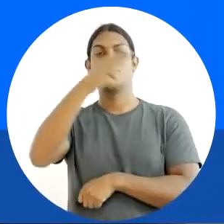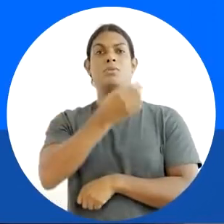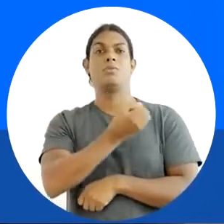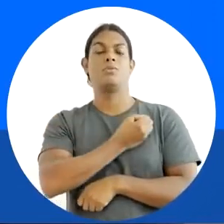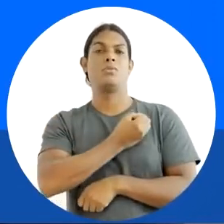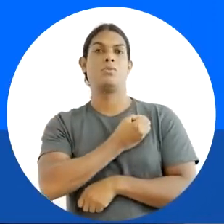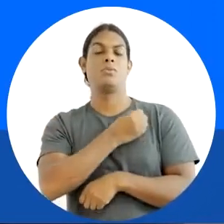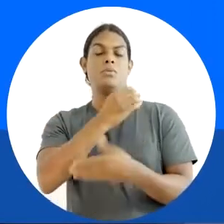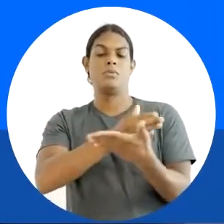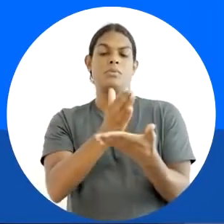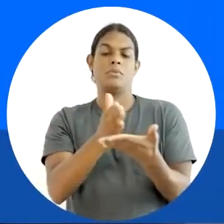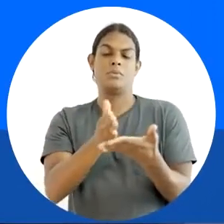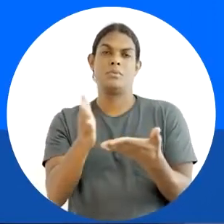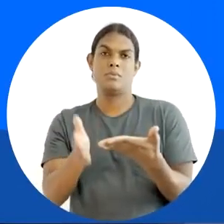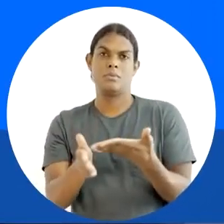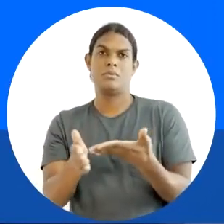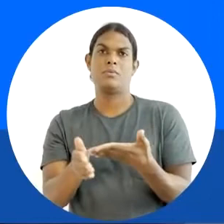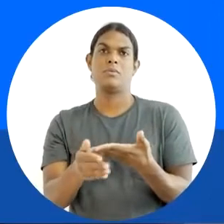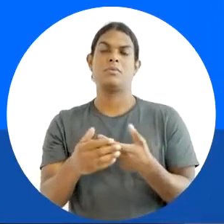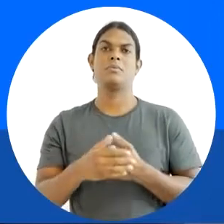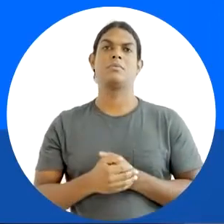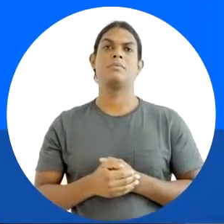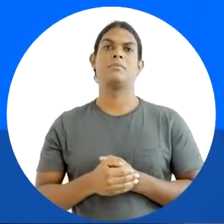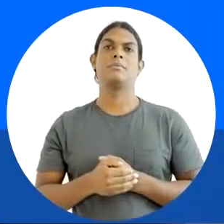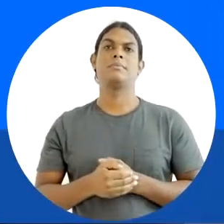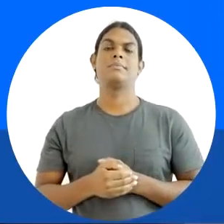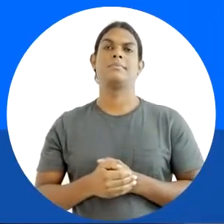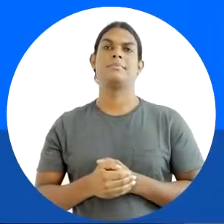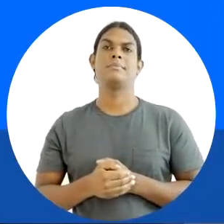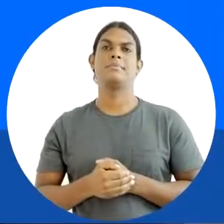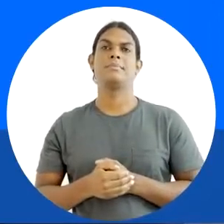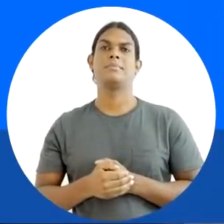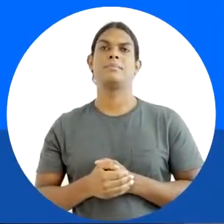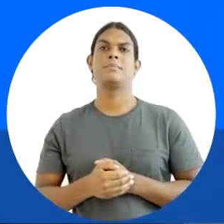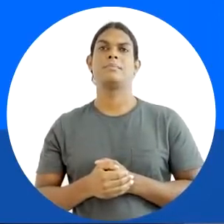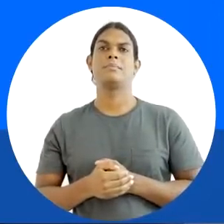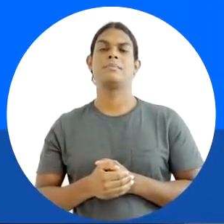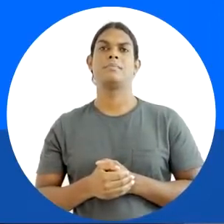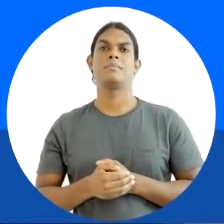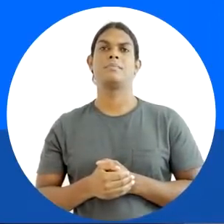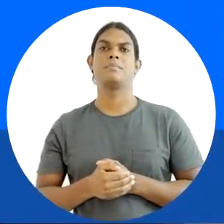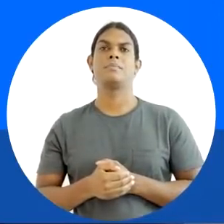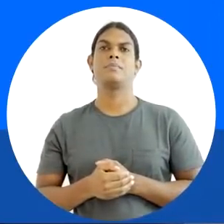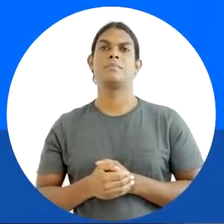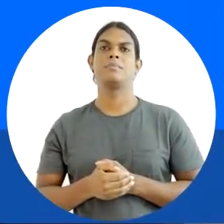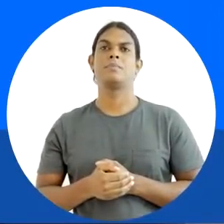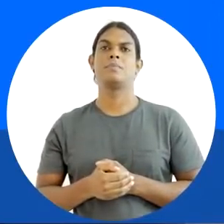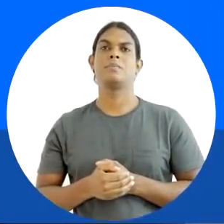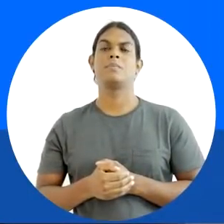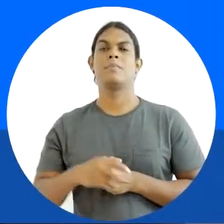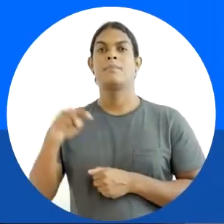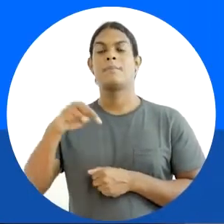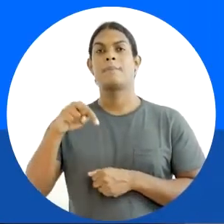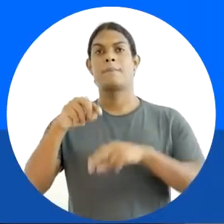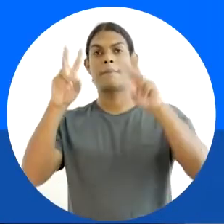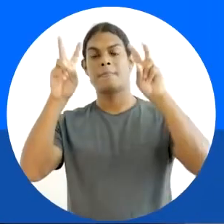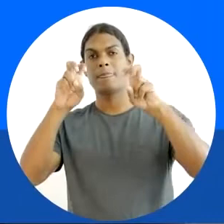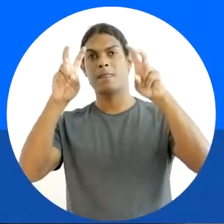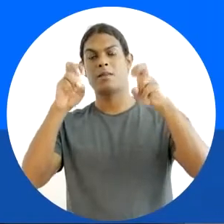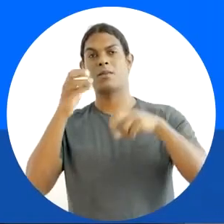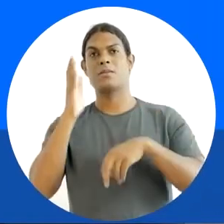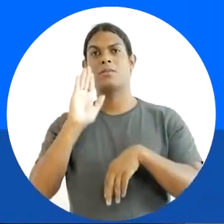classificação, ou a classificação decimal universal, ou a classificação decimal de Dewey, que esse assunto é tratado